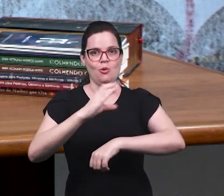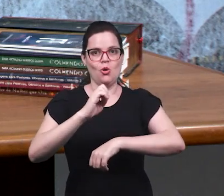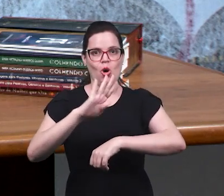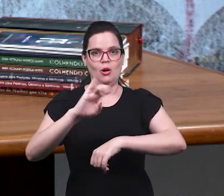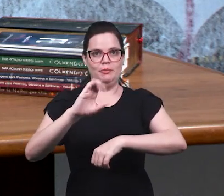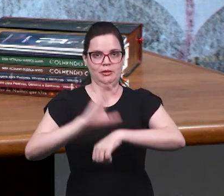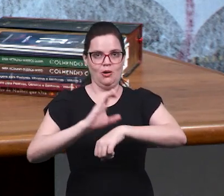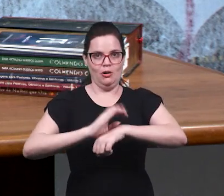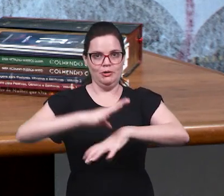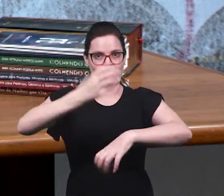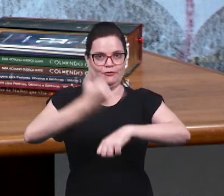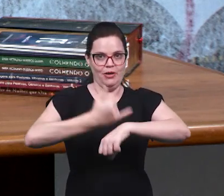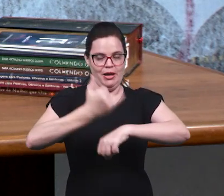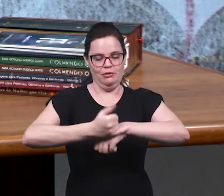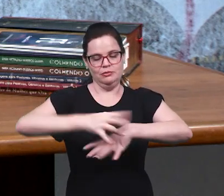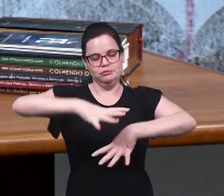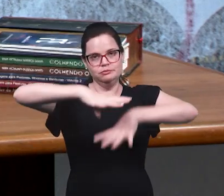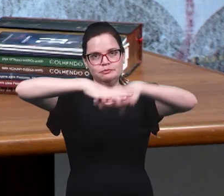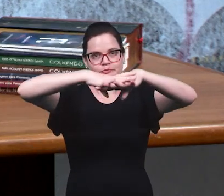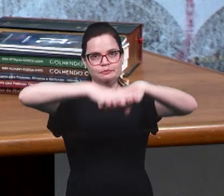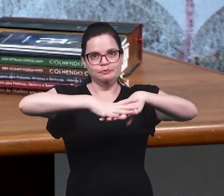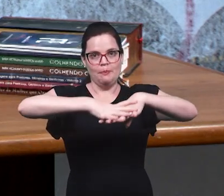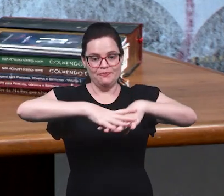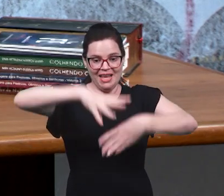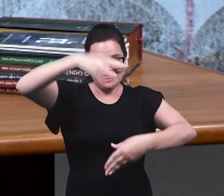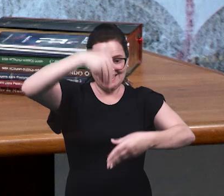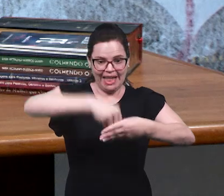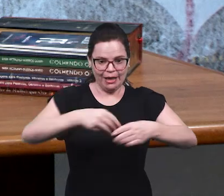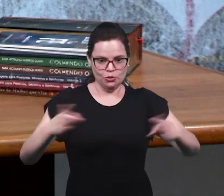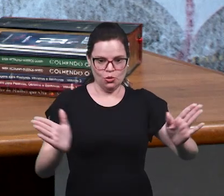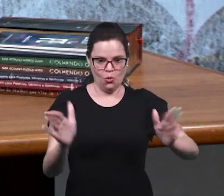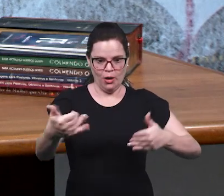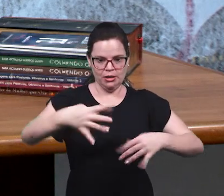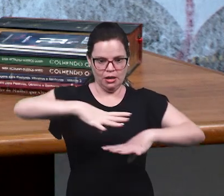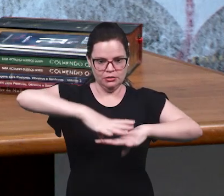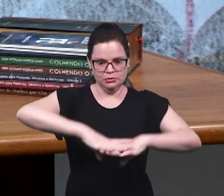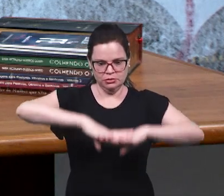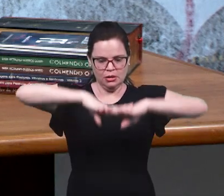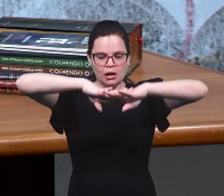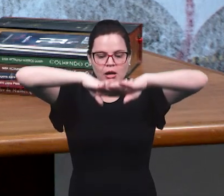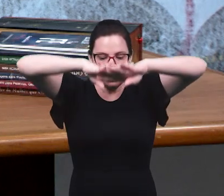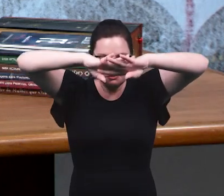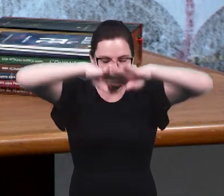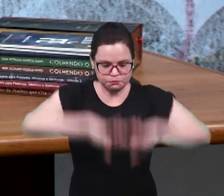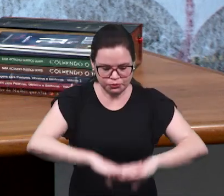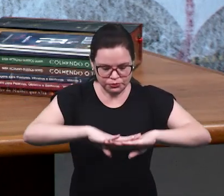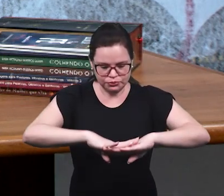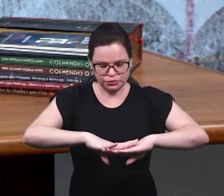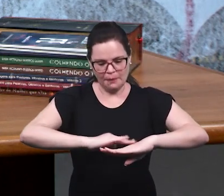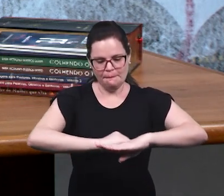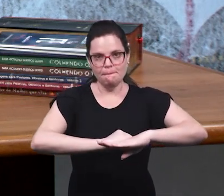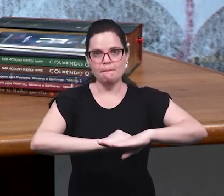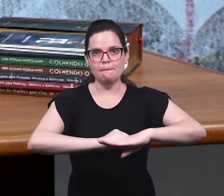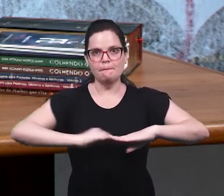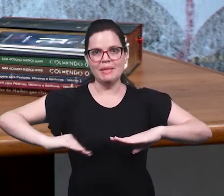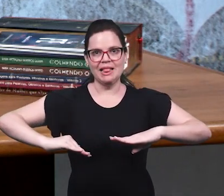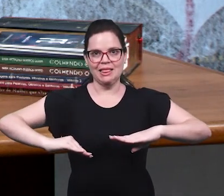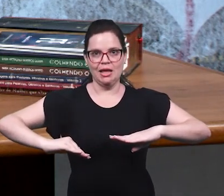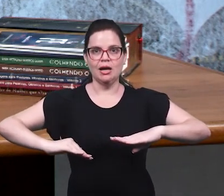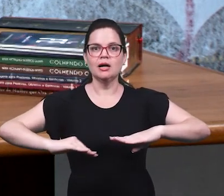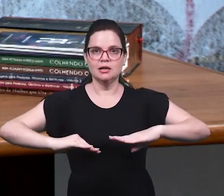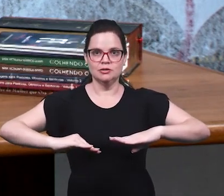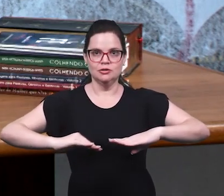aos seus 4 cantos, e as porás dentro do cerco do altar para baixo, de maneira que